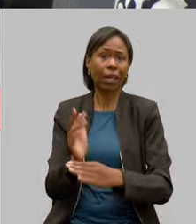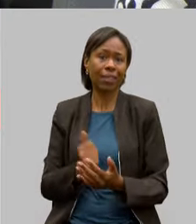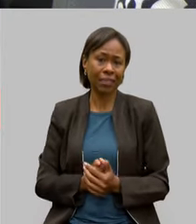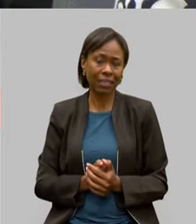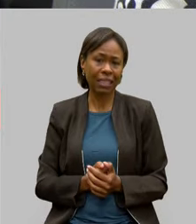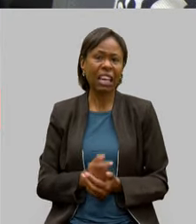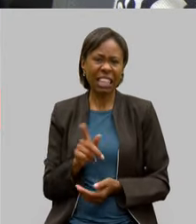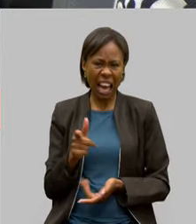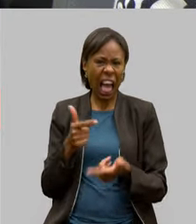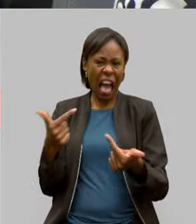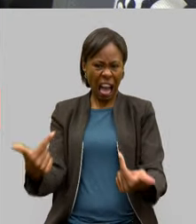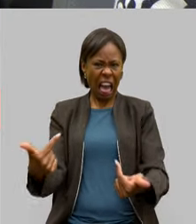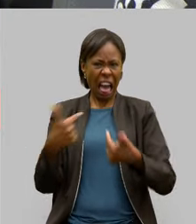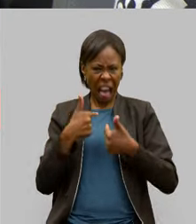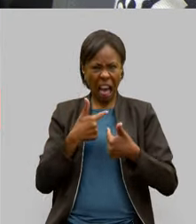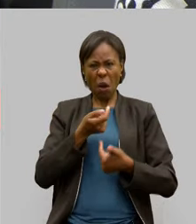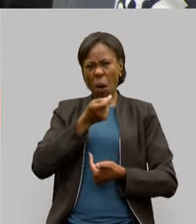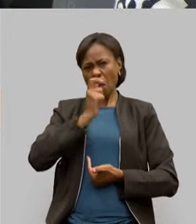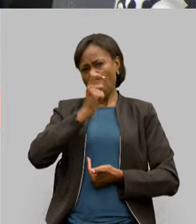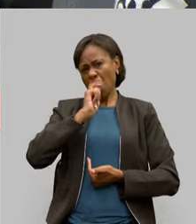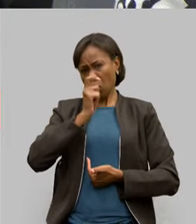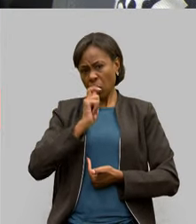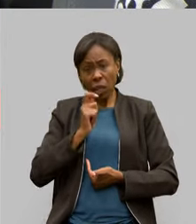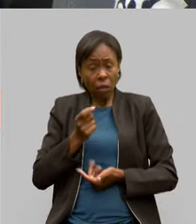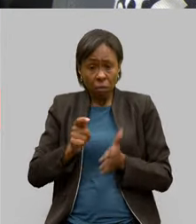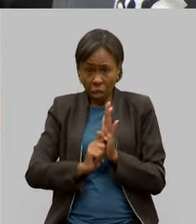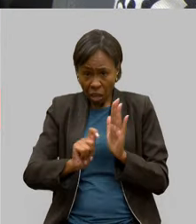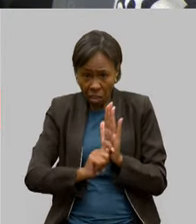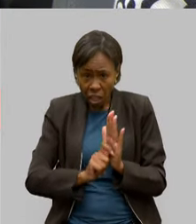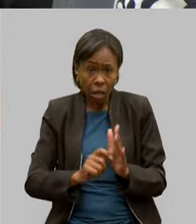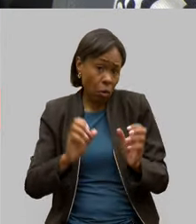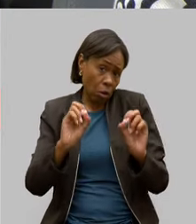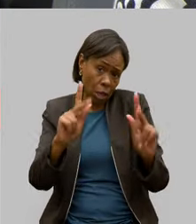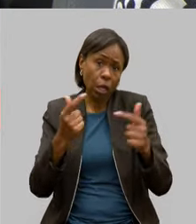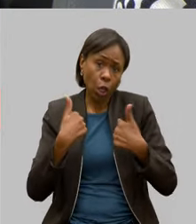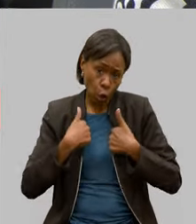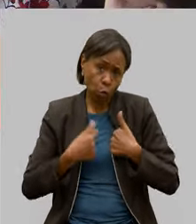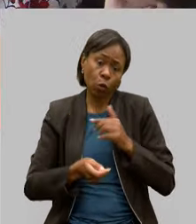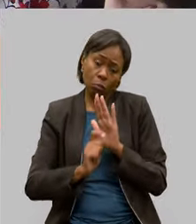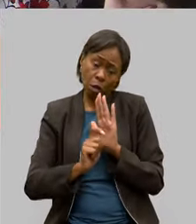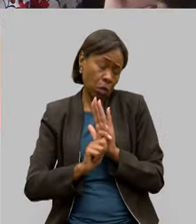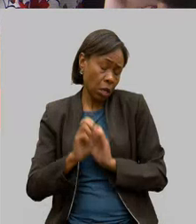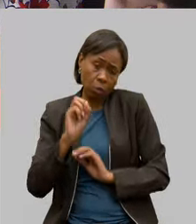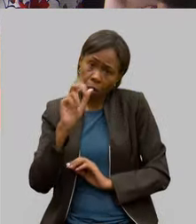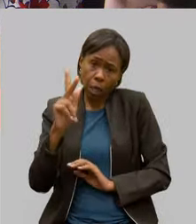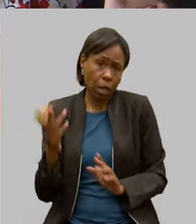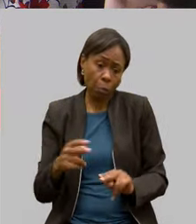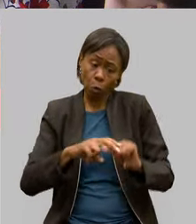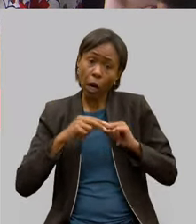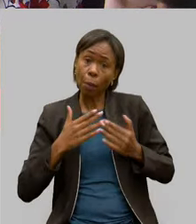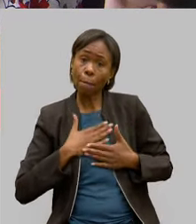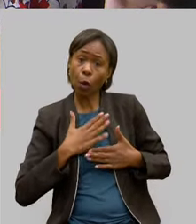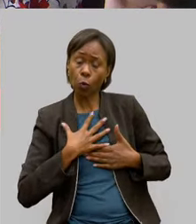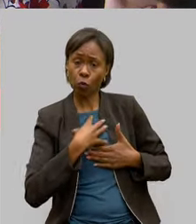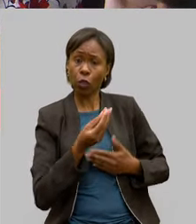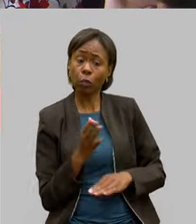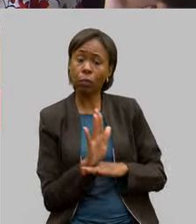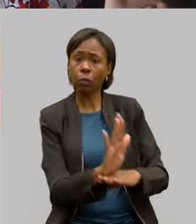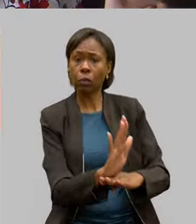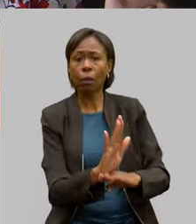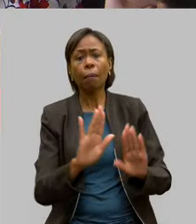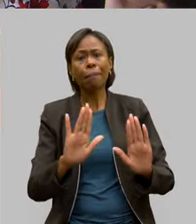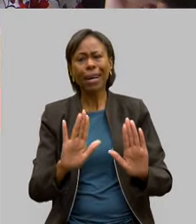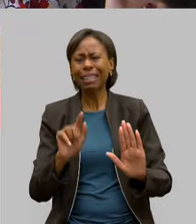maconheiro então Todos nós somos maconheiros eu sou uma conheiro pela defesa do meu filho mas a gente tem que quebrar esse